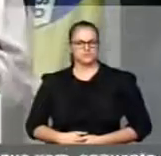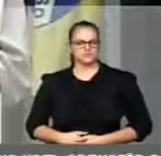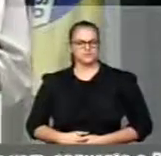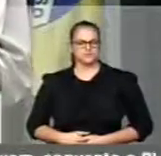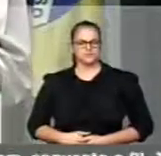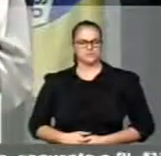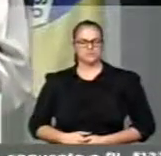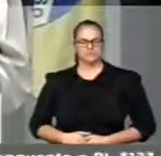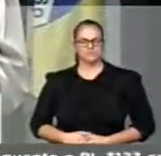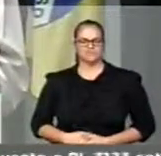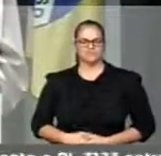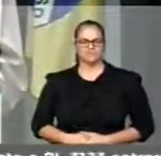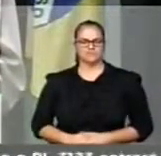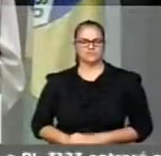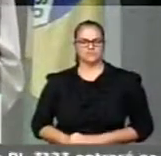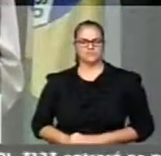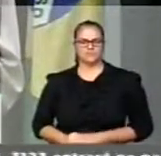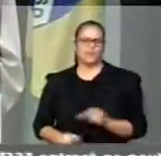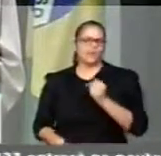Não pararam.